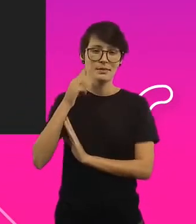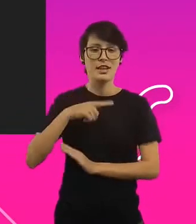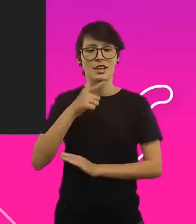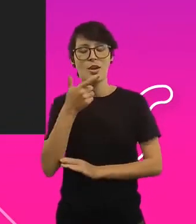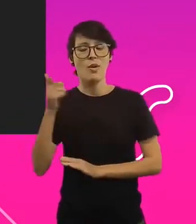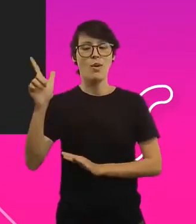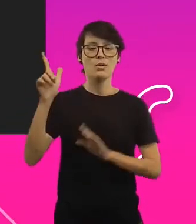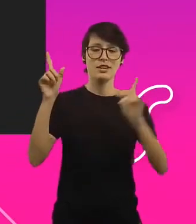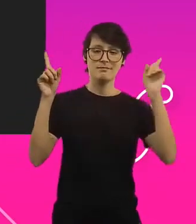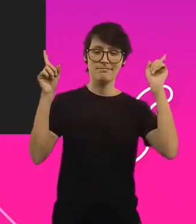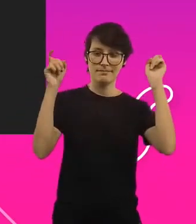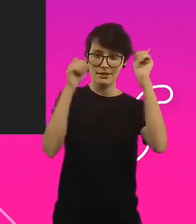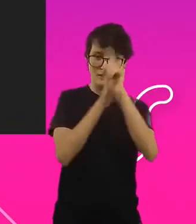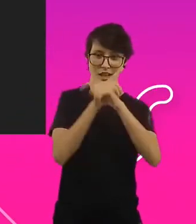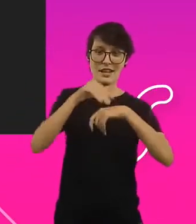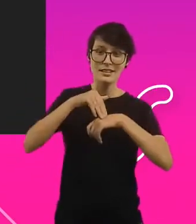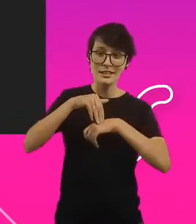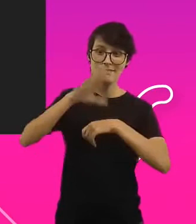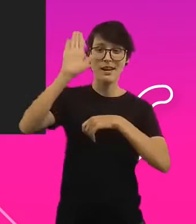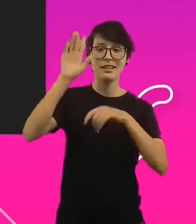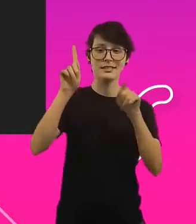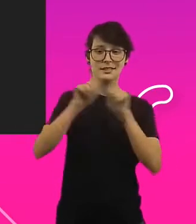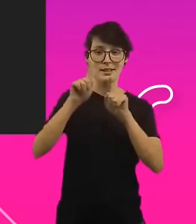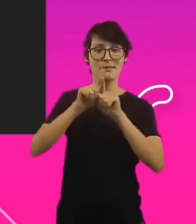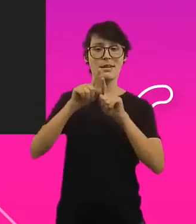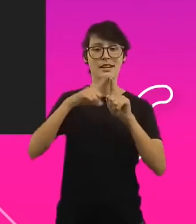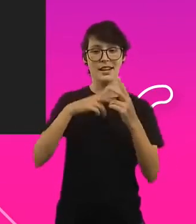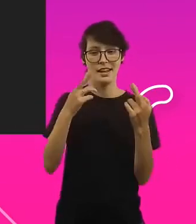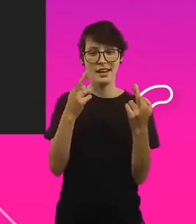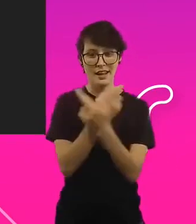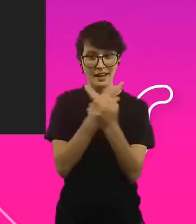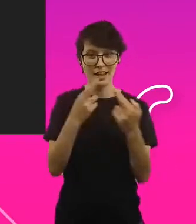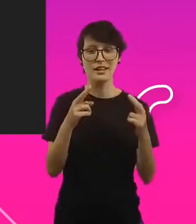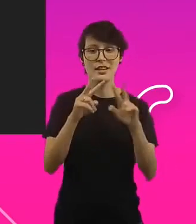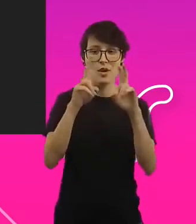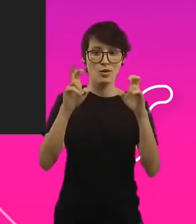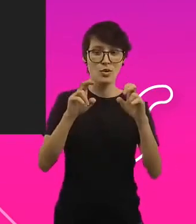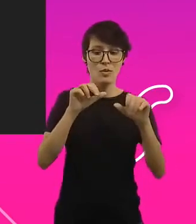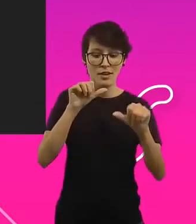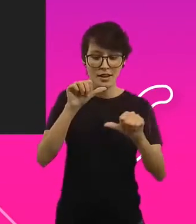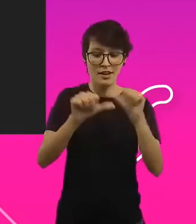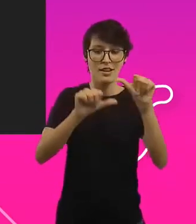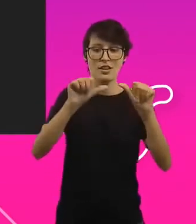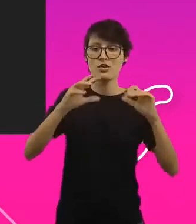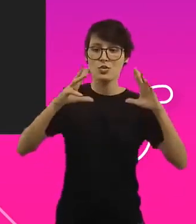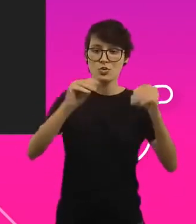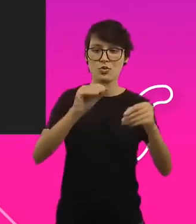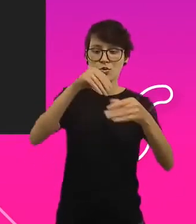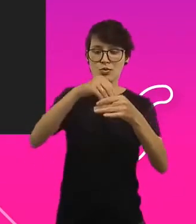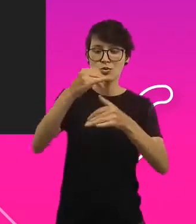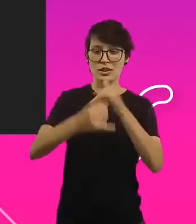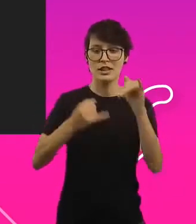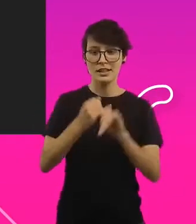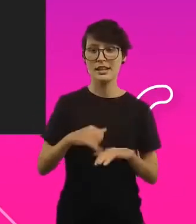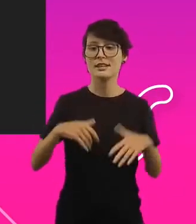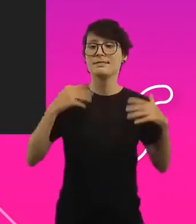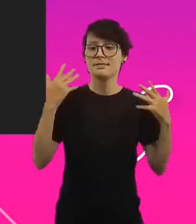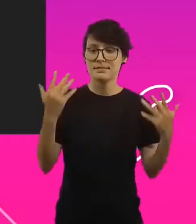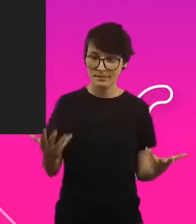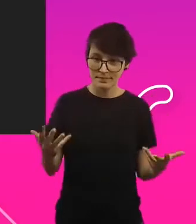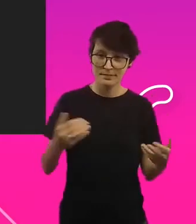dificuldades e muitas delas também relacionadas a essa questão da digitalização. Então, só para vocês